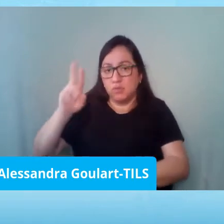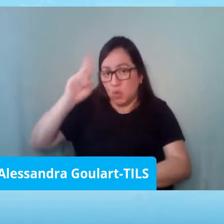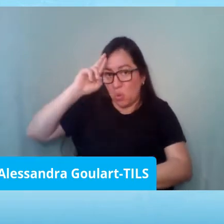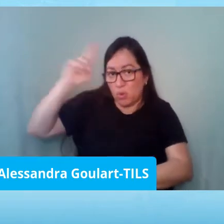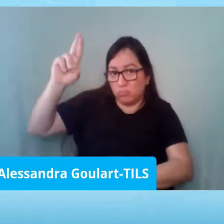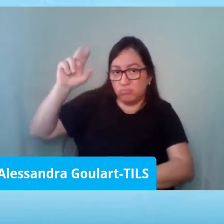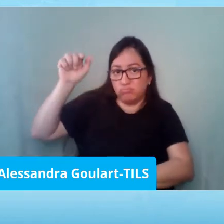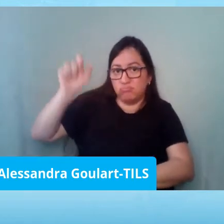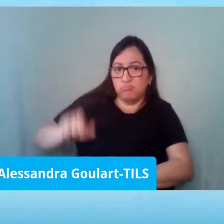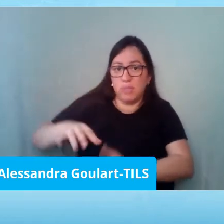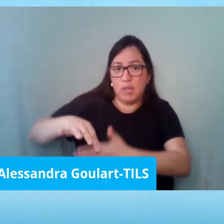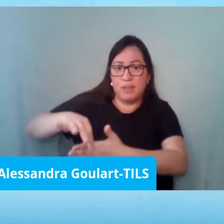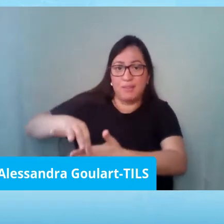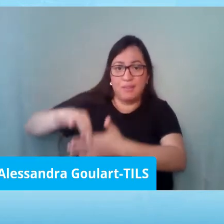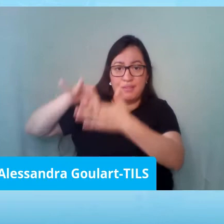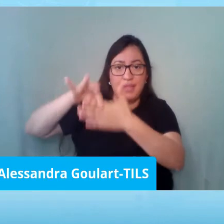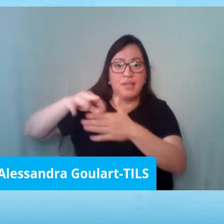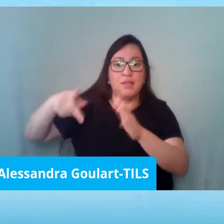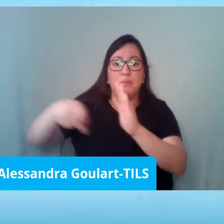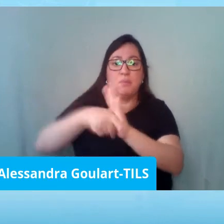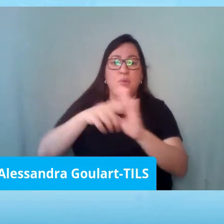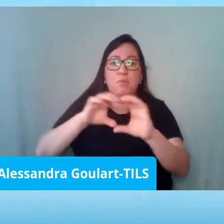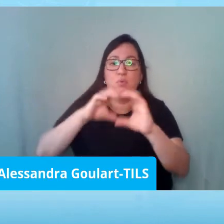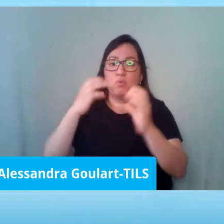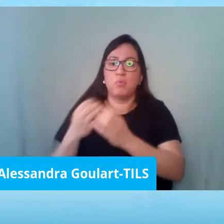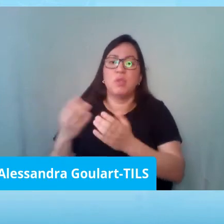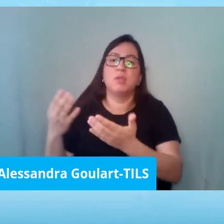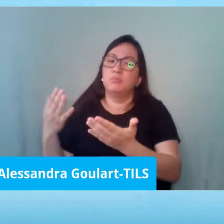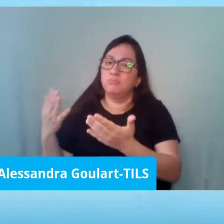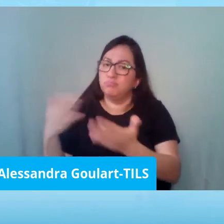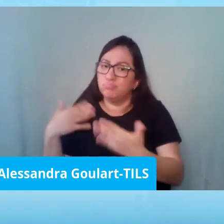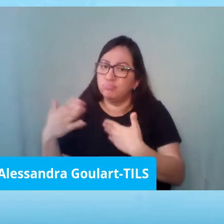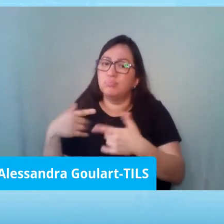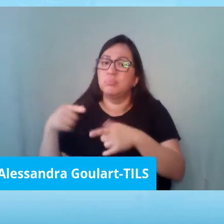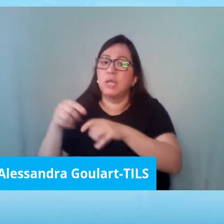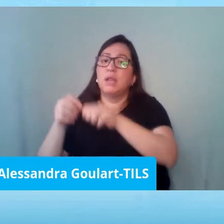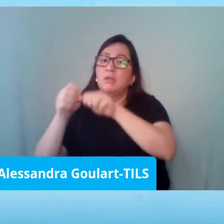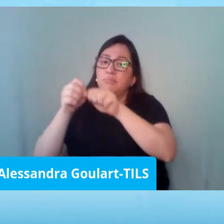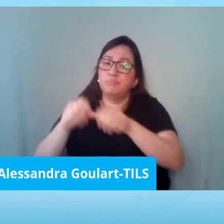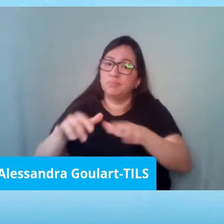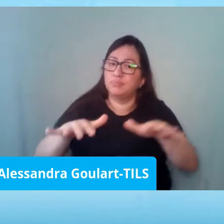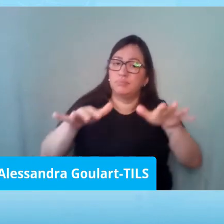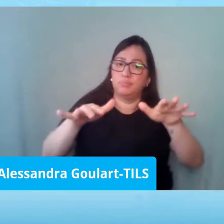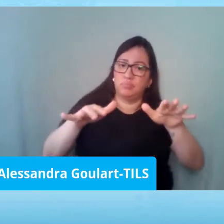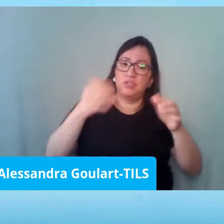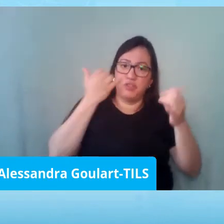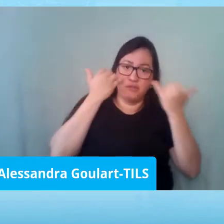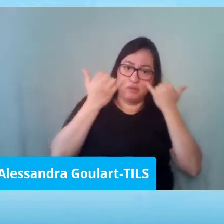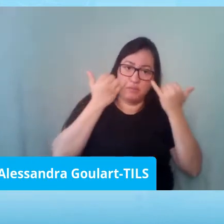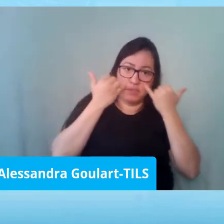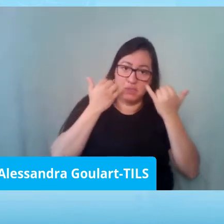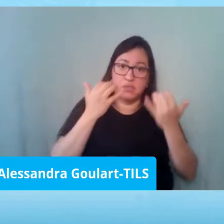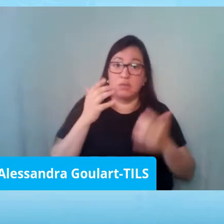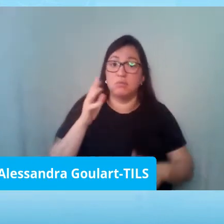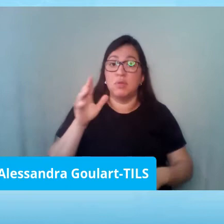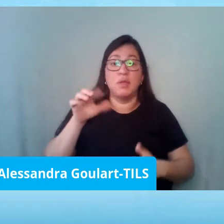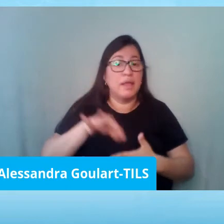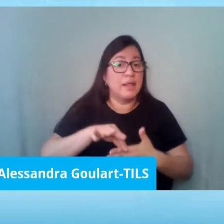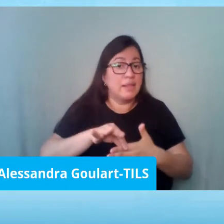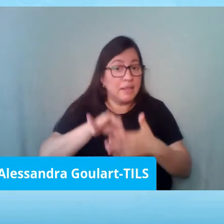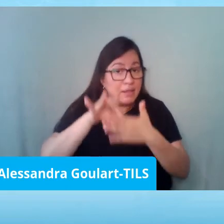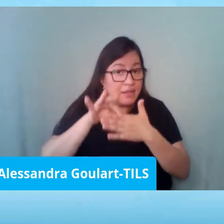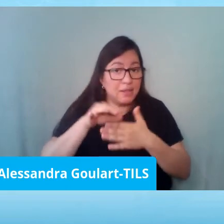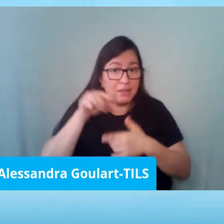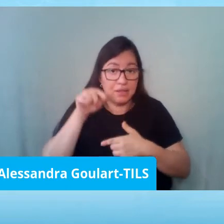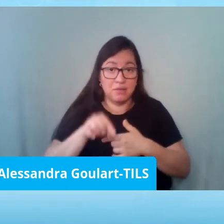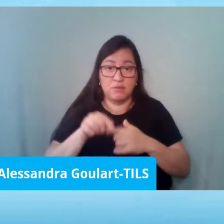daquela comunidade, ou com uma pessoa que naquela comunidade tenha um papel de estar nessa função mais